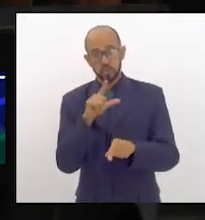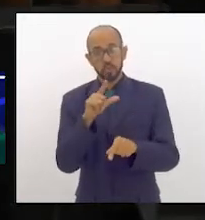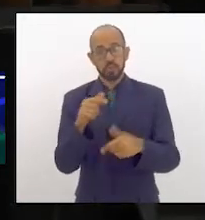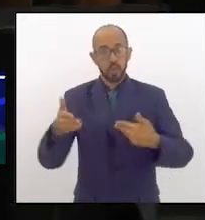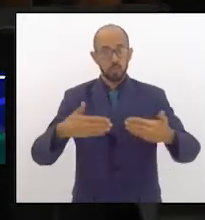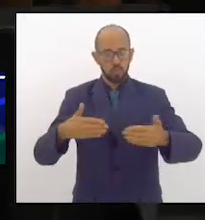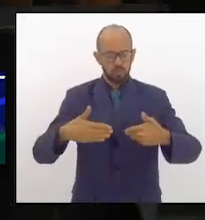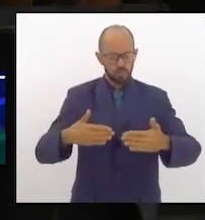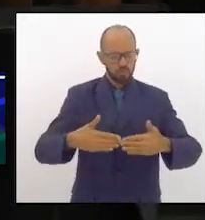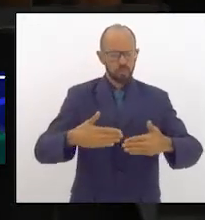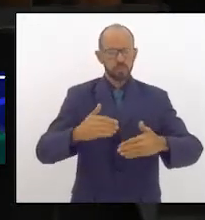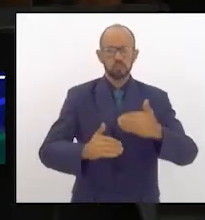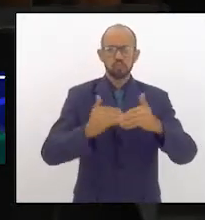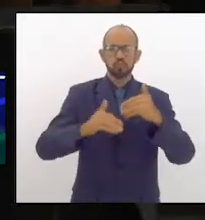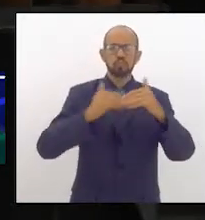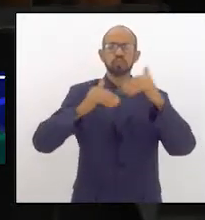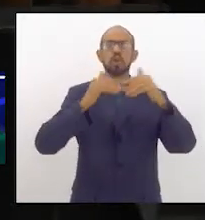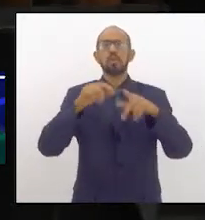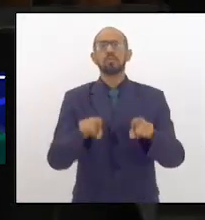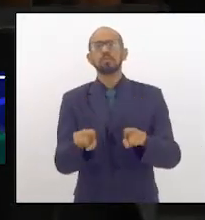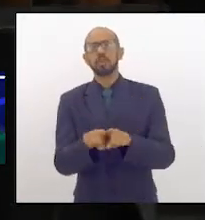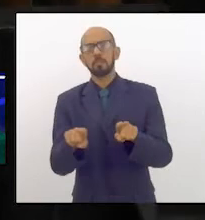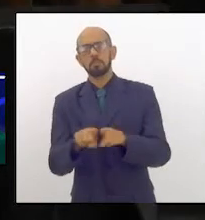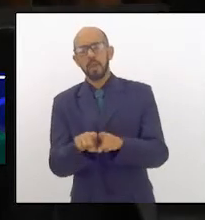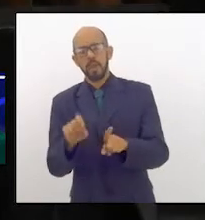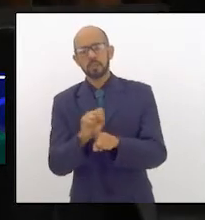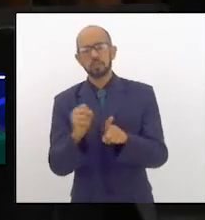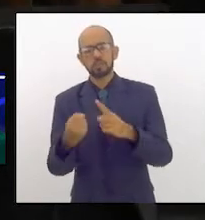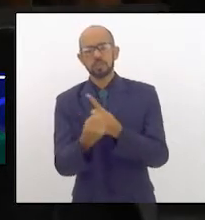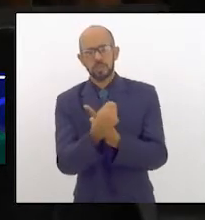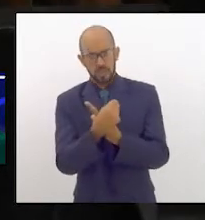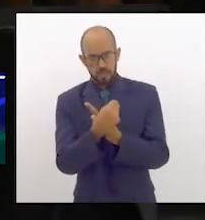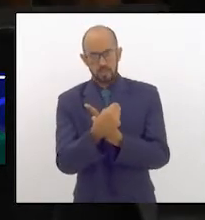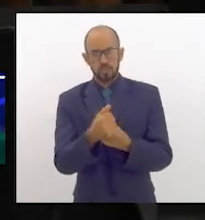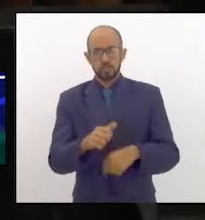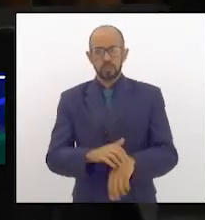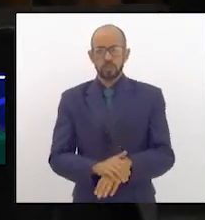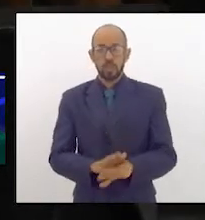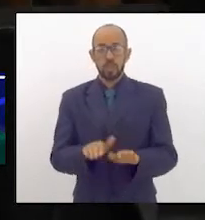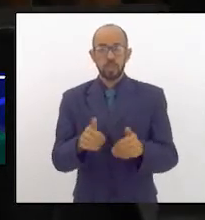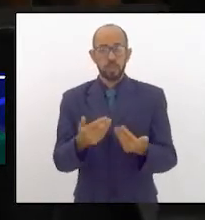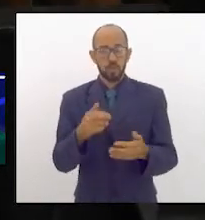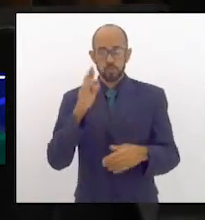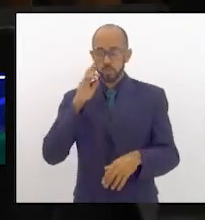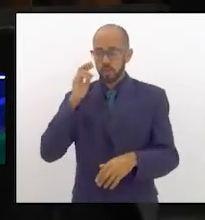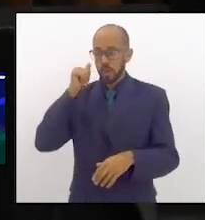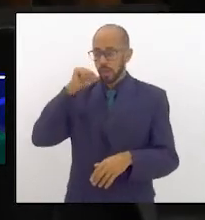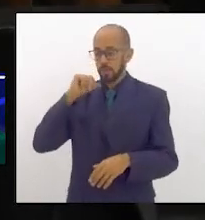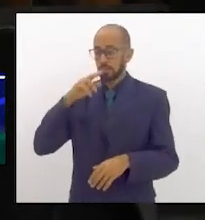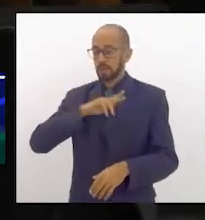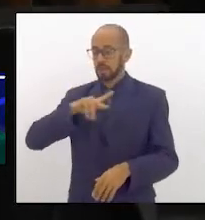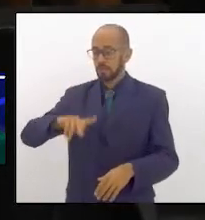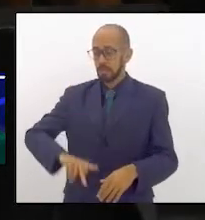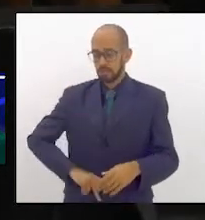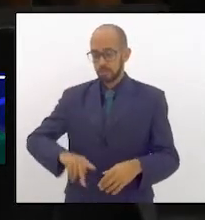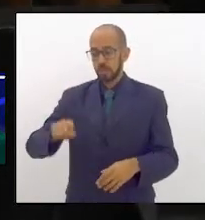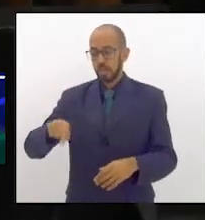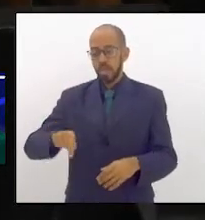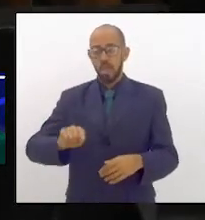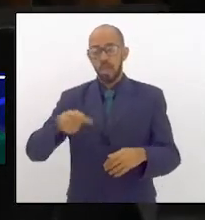industrialmente e avance socialmente tão senhora Presidente era o registro